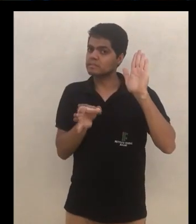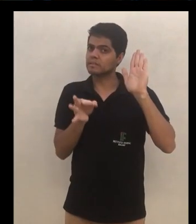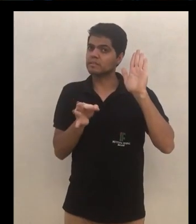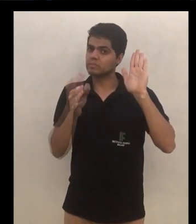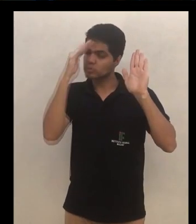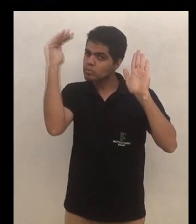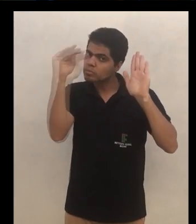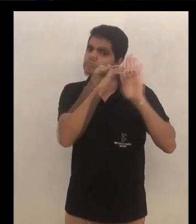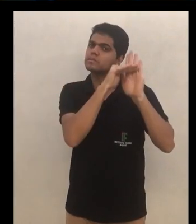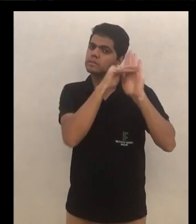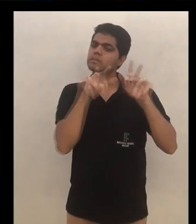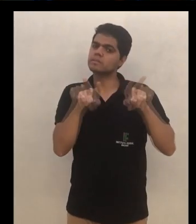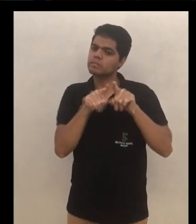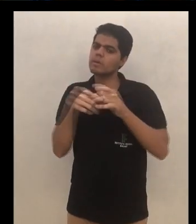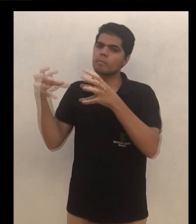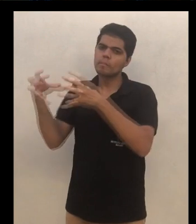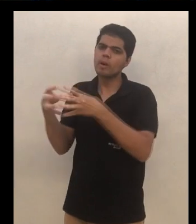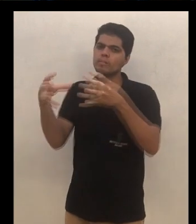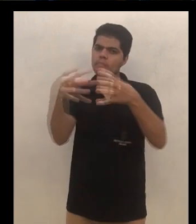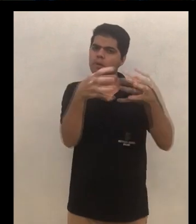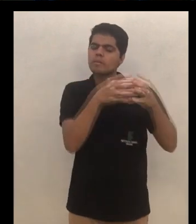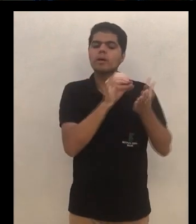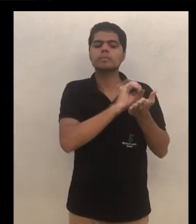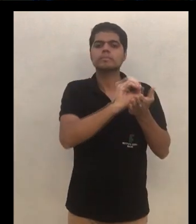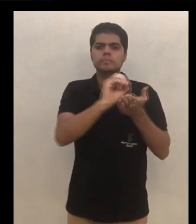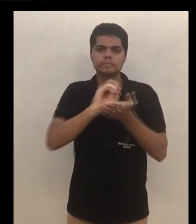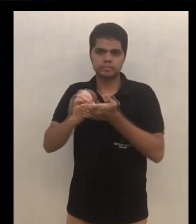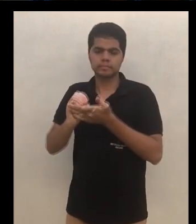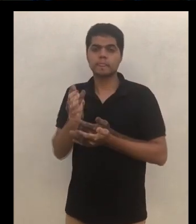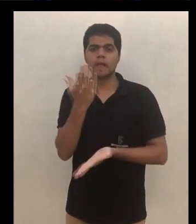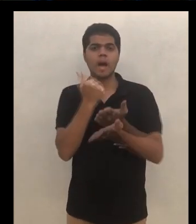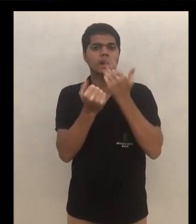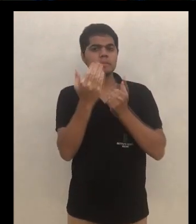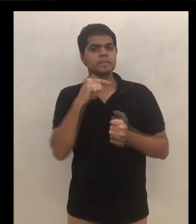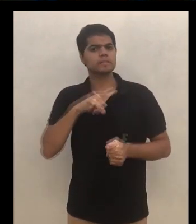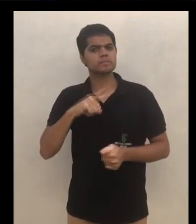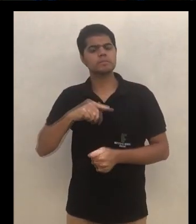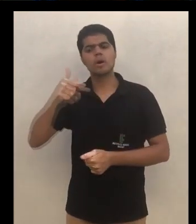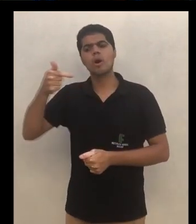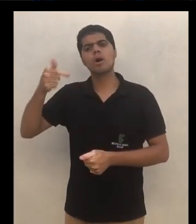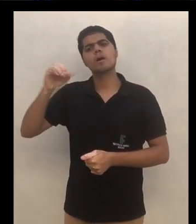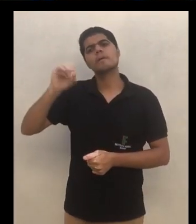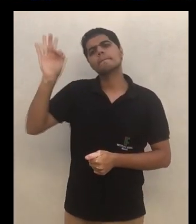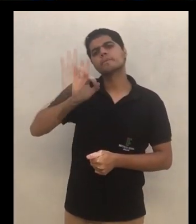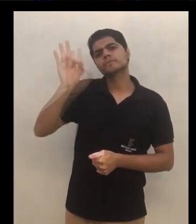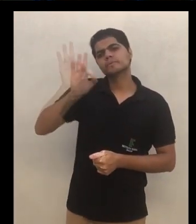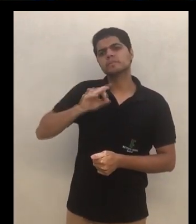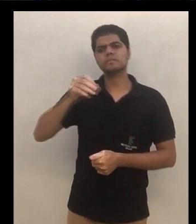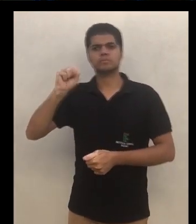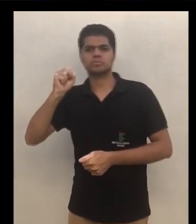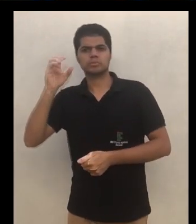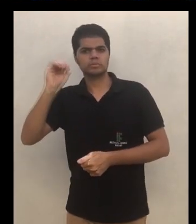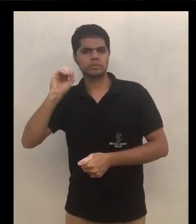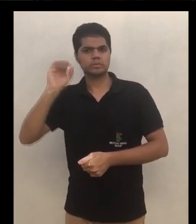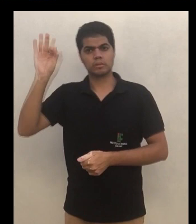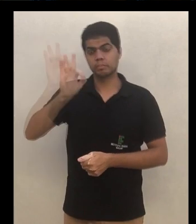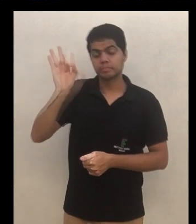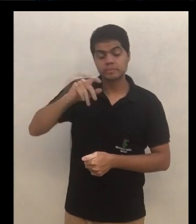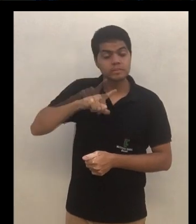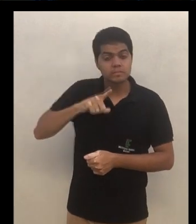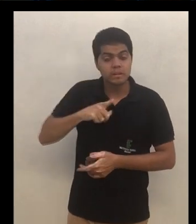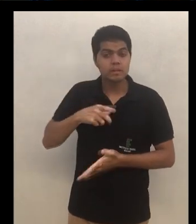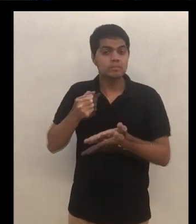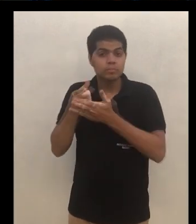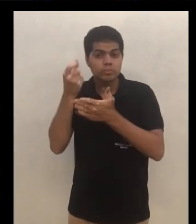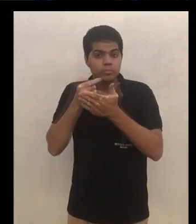núcleos para o sistema orgânico. Lembrando que a alimentação é de 70% a 80% do custo. E o pequeno produtor busca,